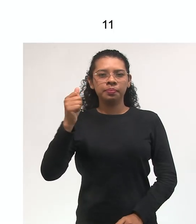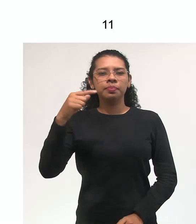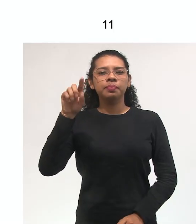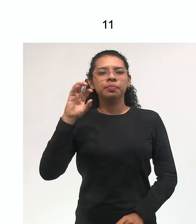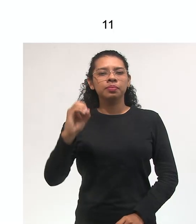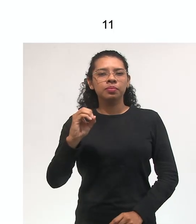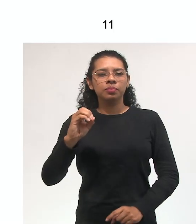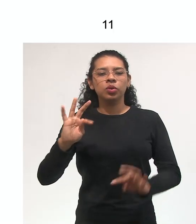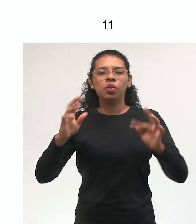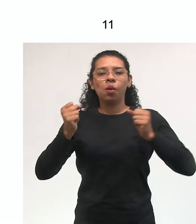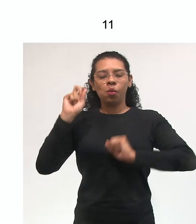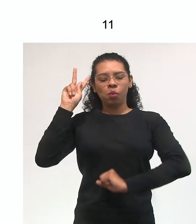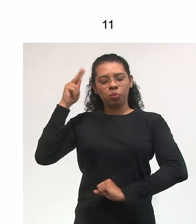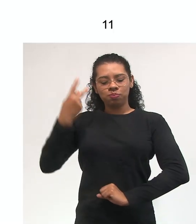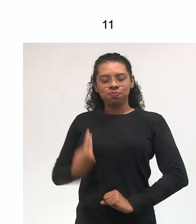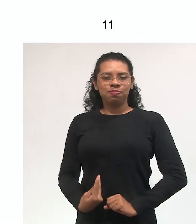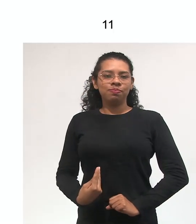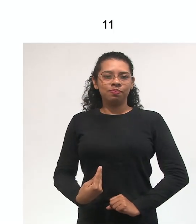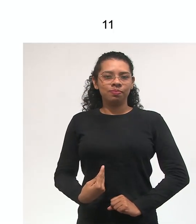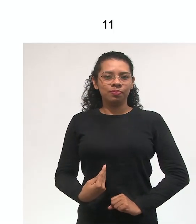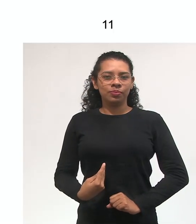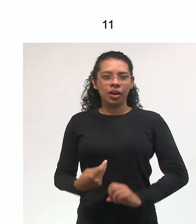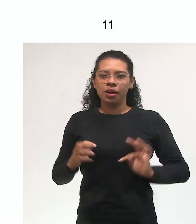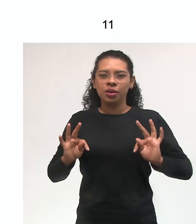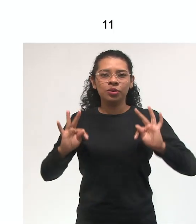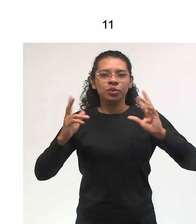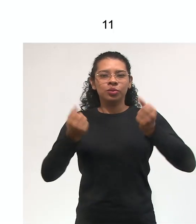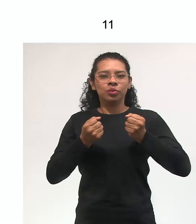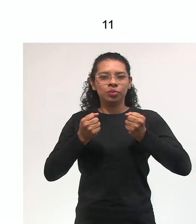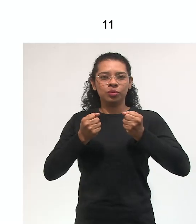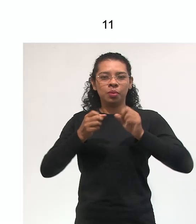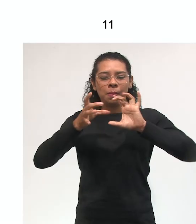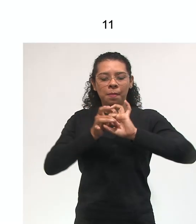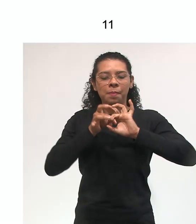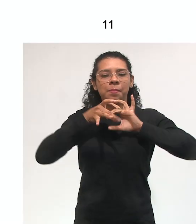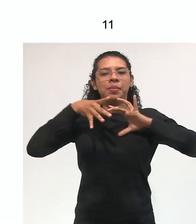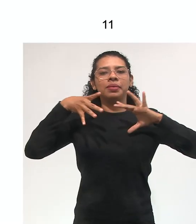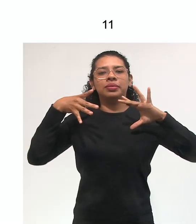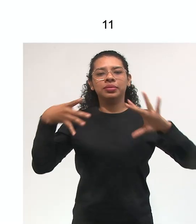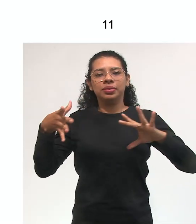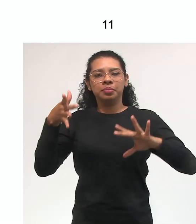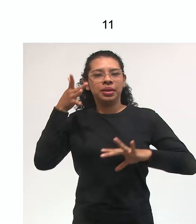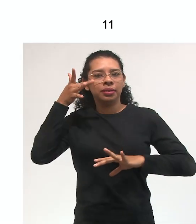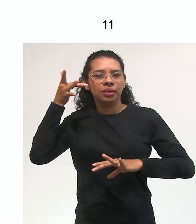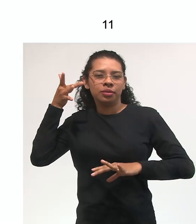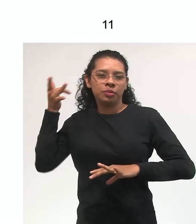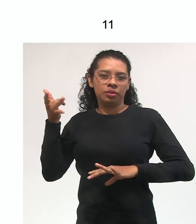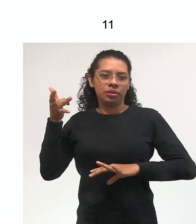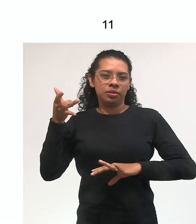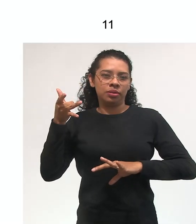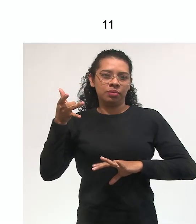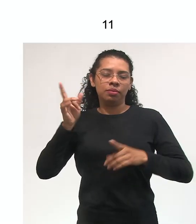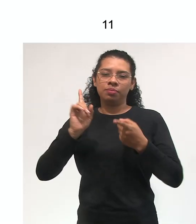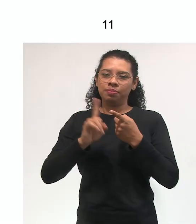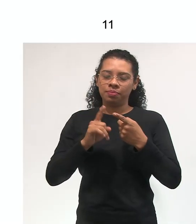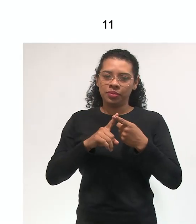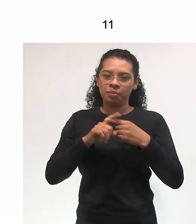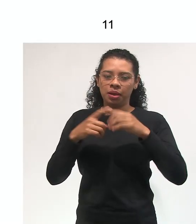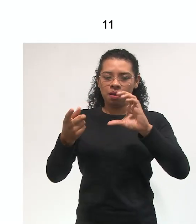sua libertação da exploração e do jugo do